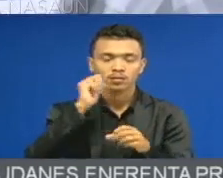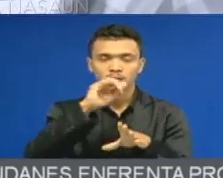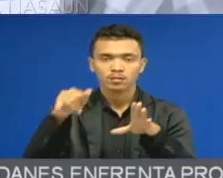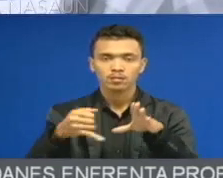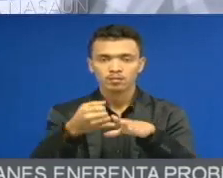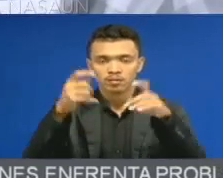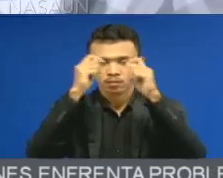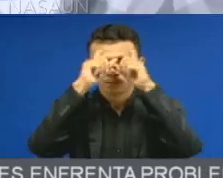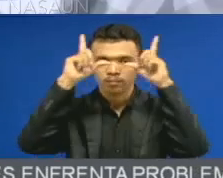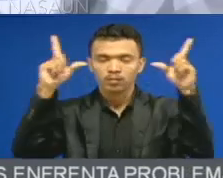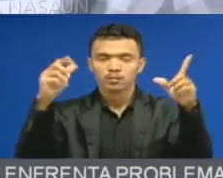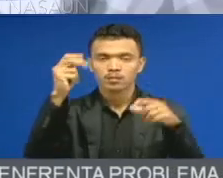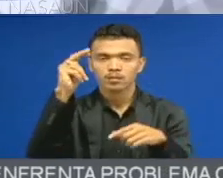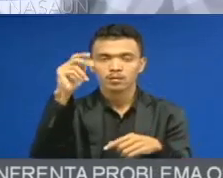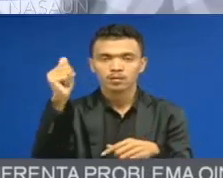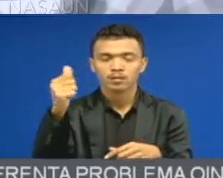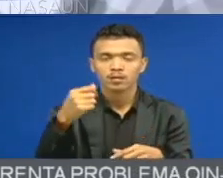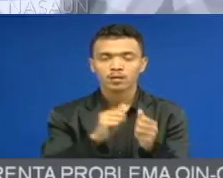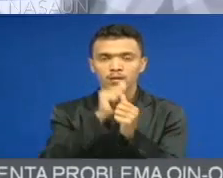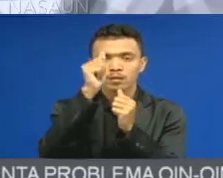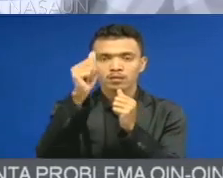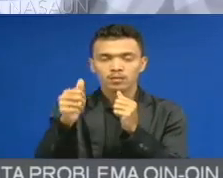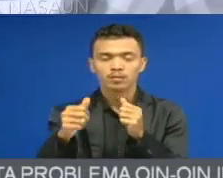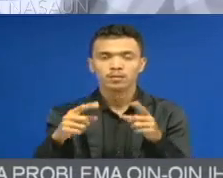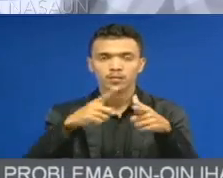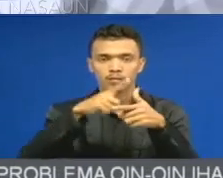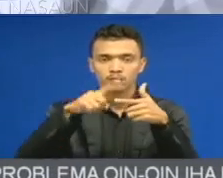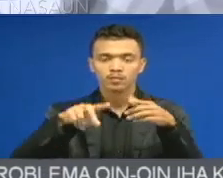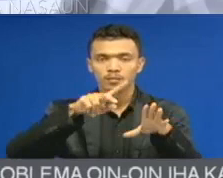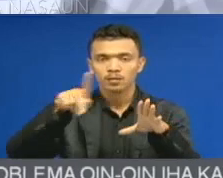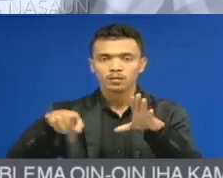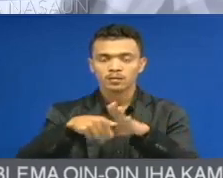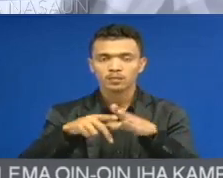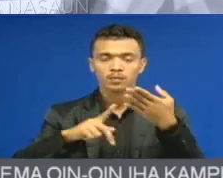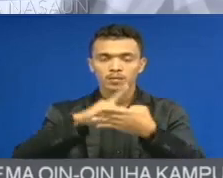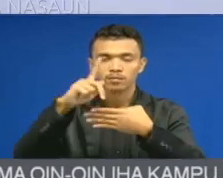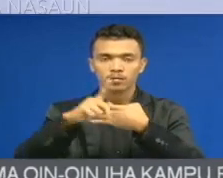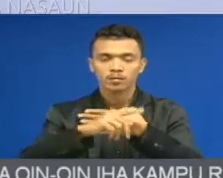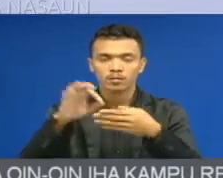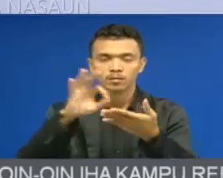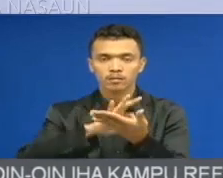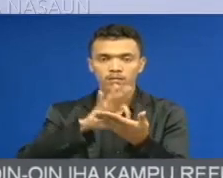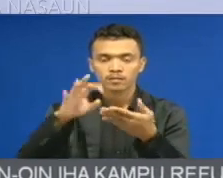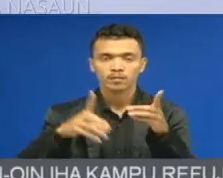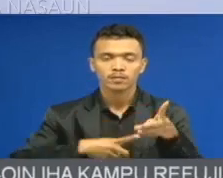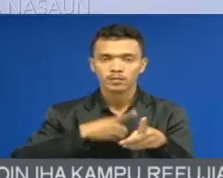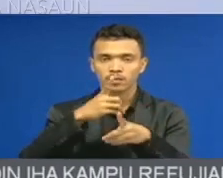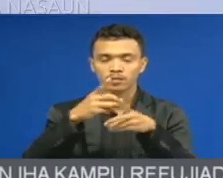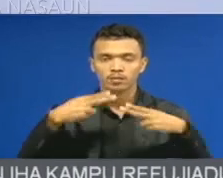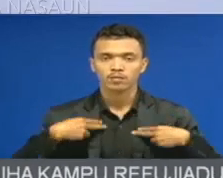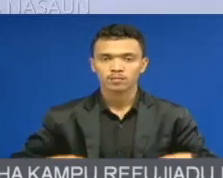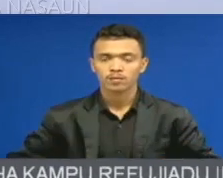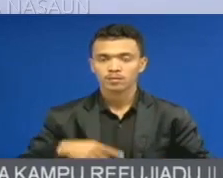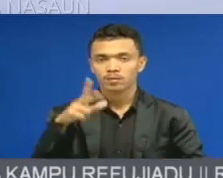Timor-Leste. Ana Paula Marçal, hatou apelo, né? Rafoim participa e o programa treinamento com a direitos humanos Badala Tolo